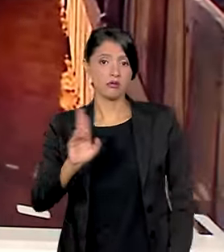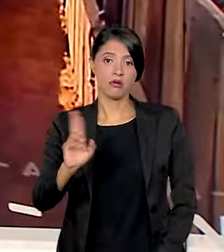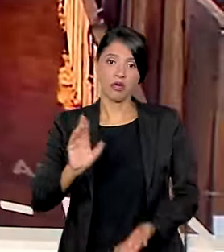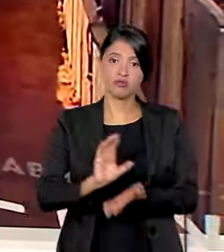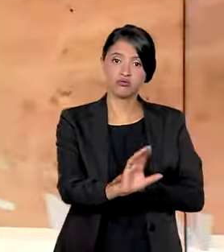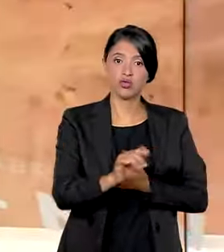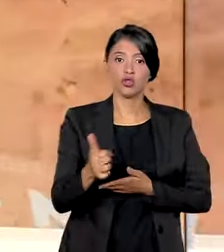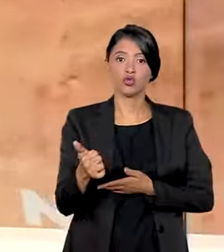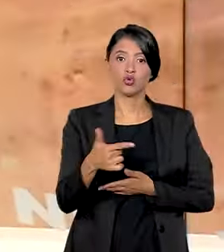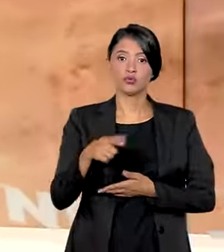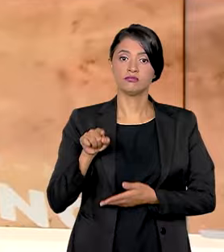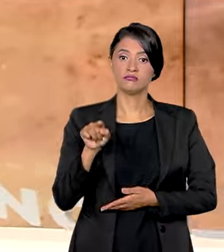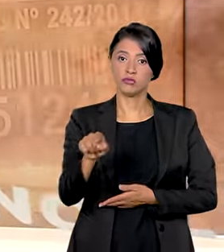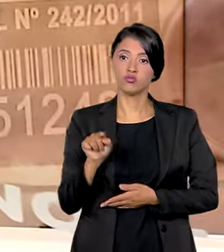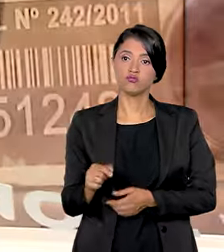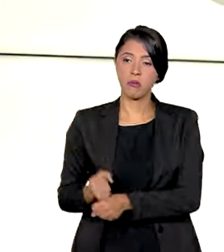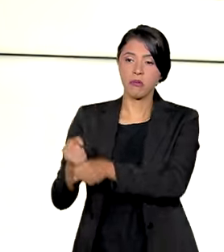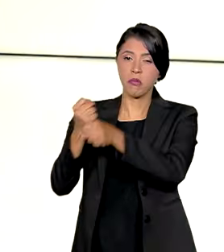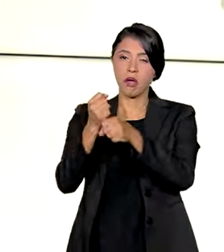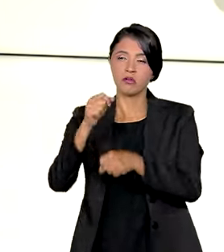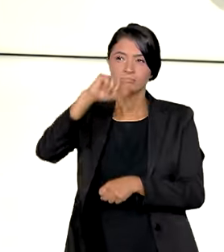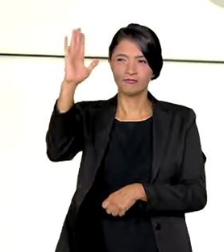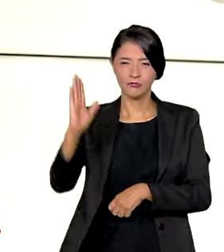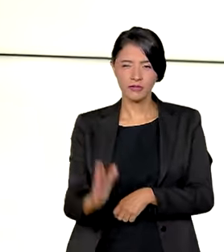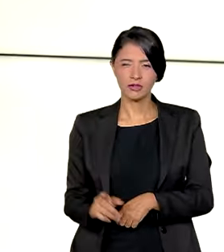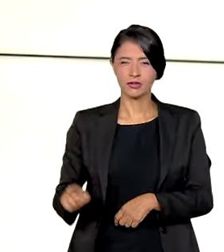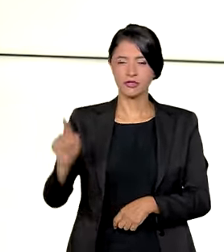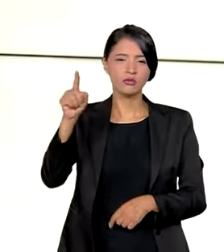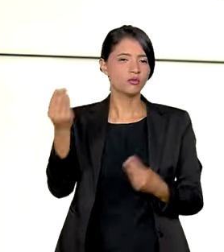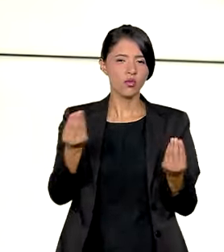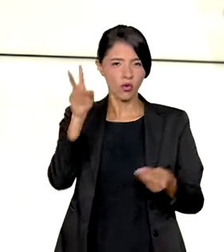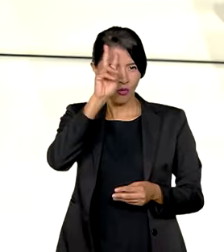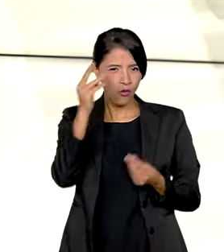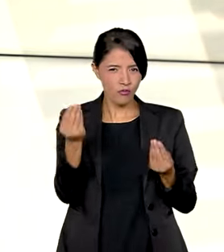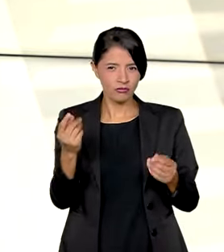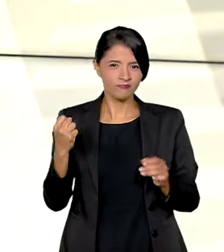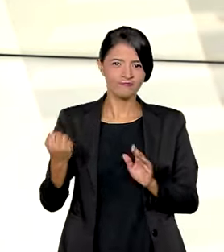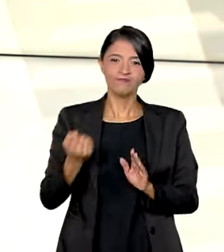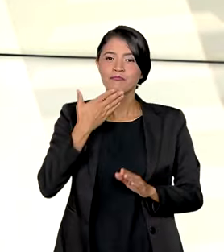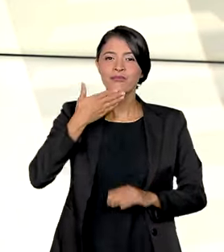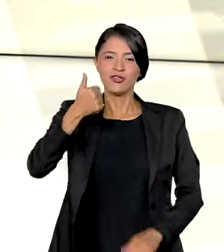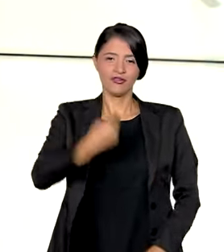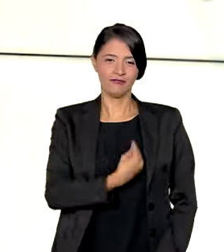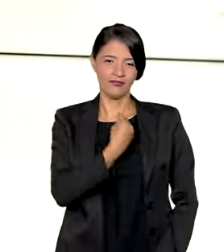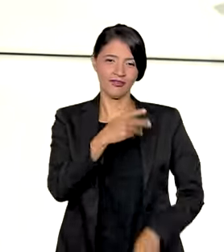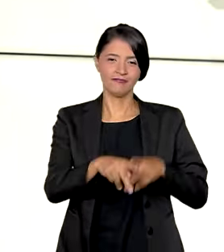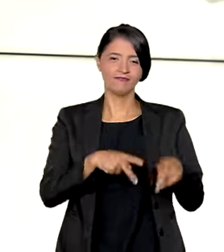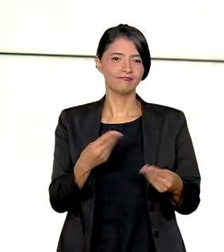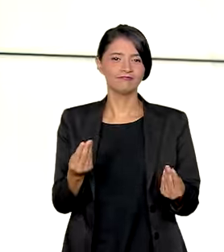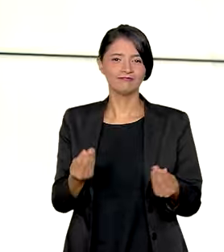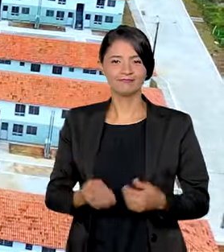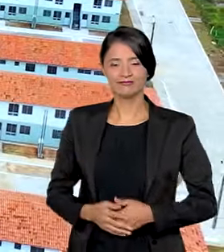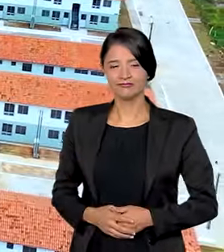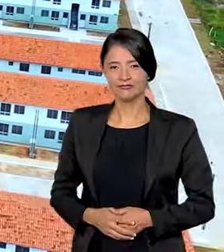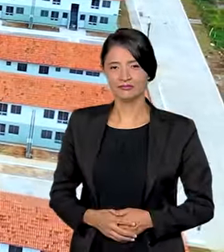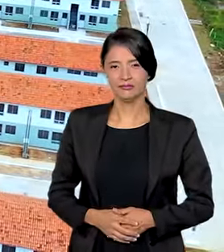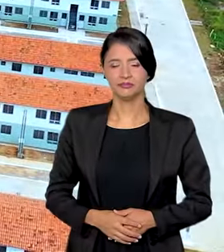R$1,7 trilhão em 12 mil obras pelo país. Então vamos relembrar como esses investimentos impactam a vida da